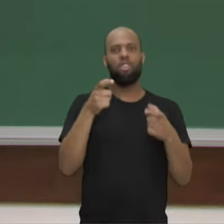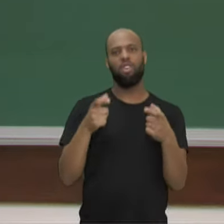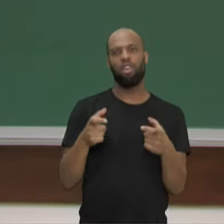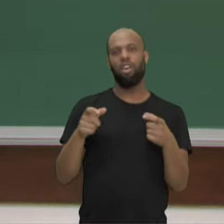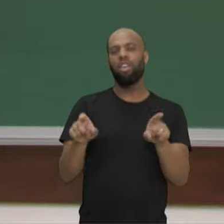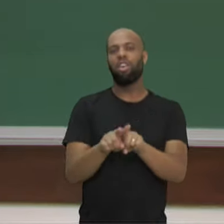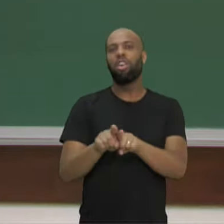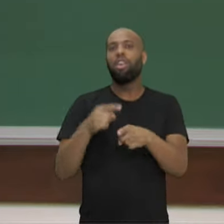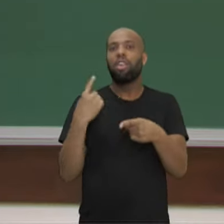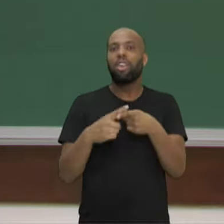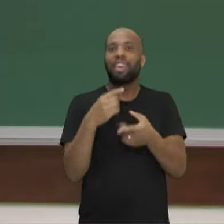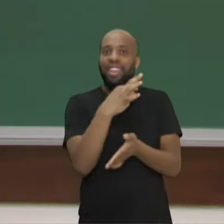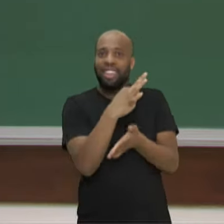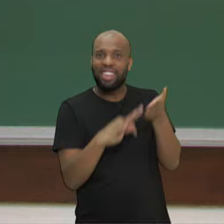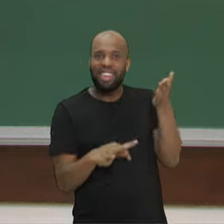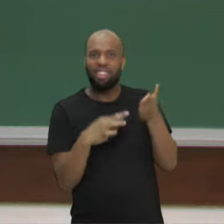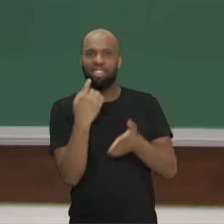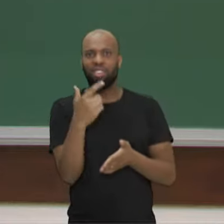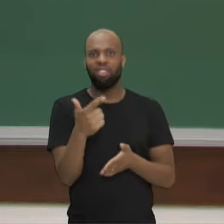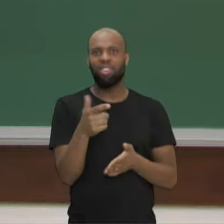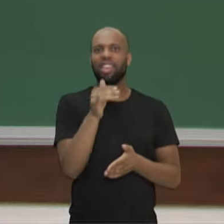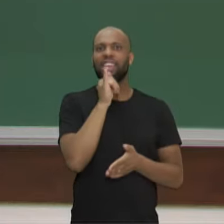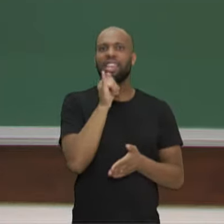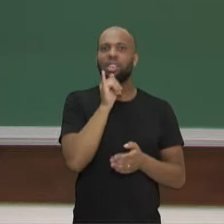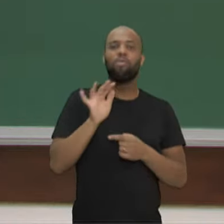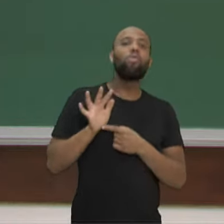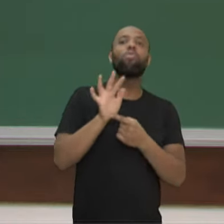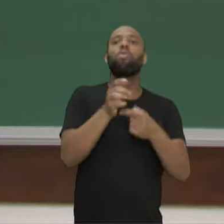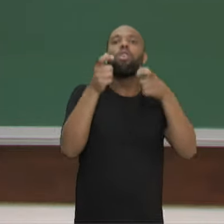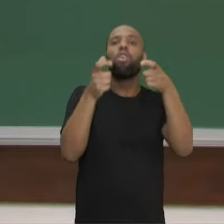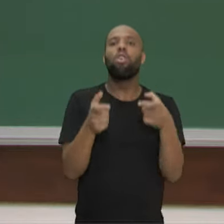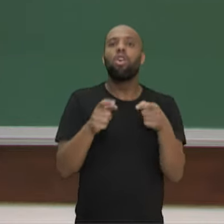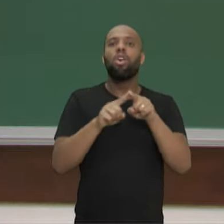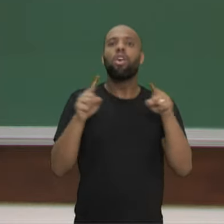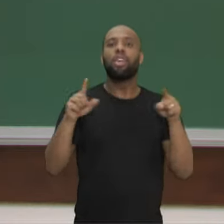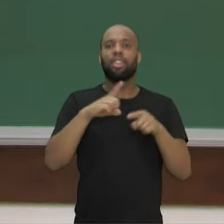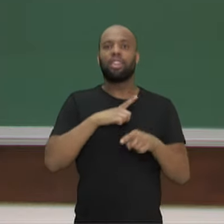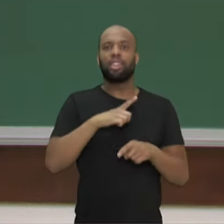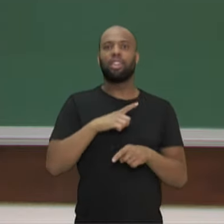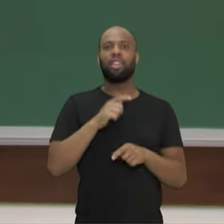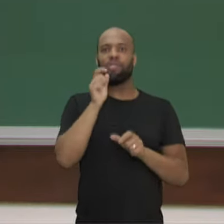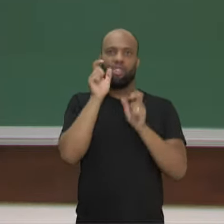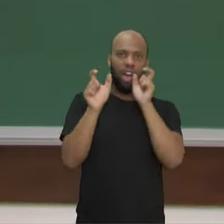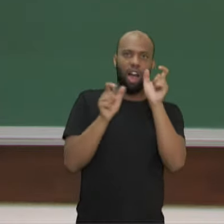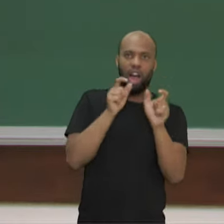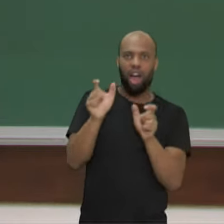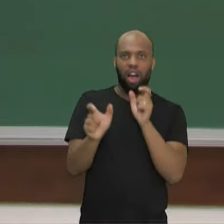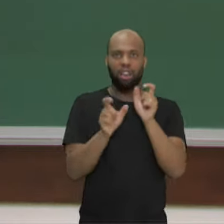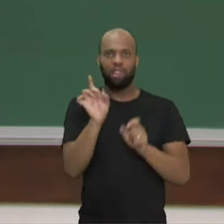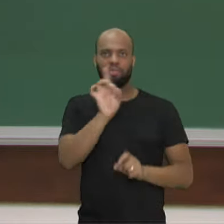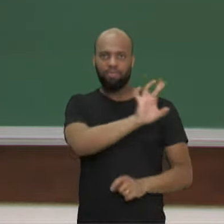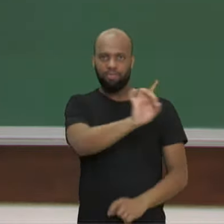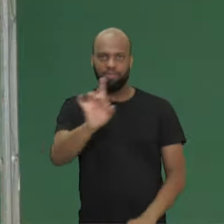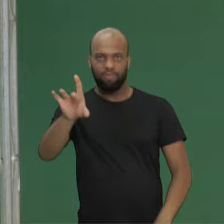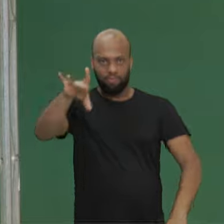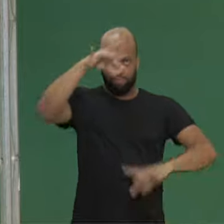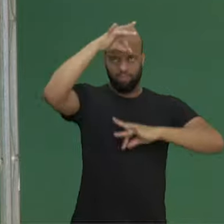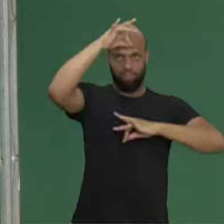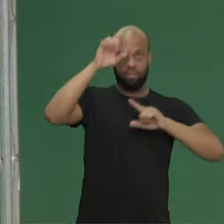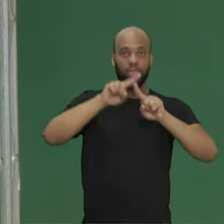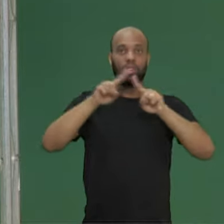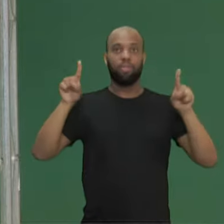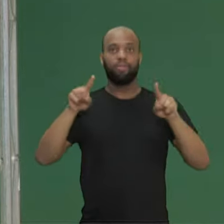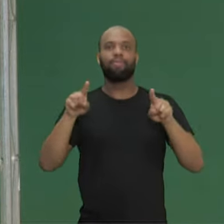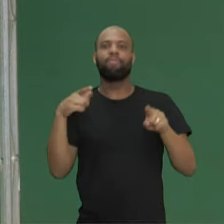o texto não vai ter mais a indicação na hora da apresentação, vai ter as falas, intenções dos personagens, mas não vai